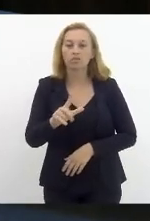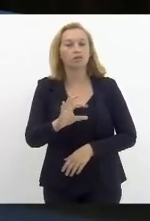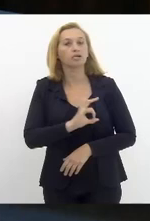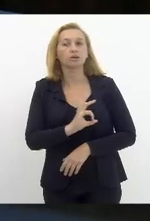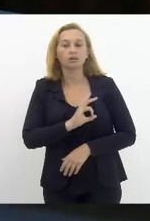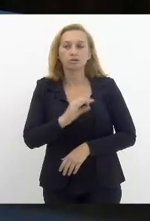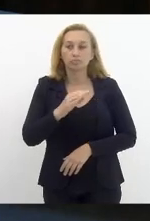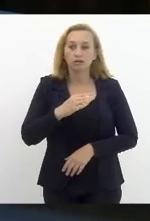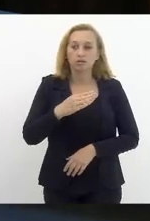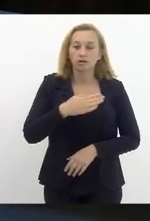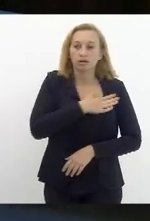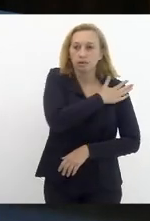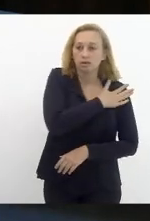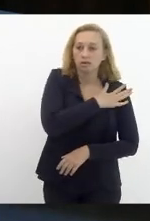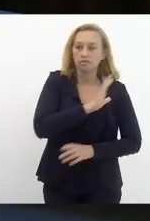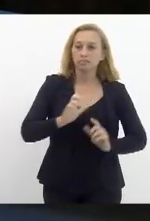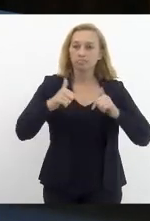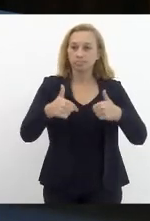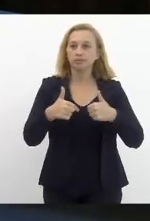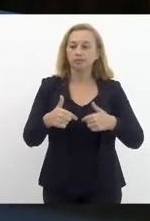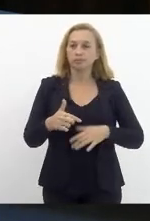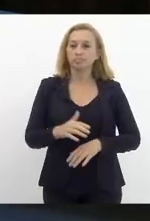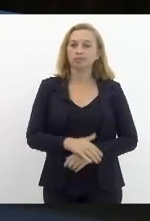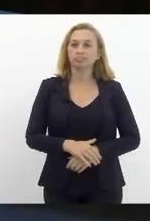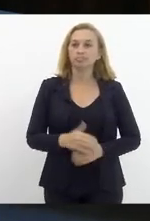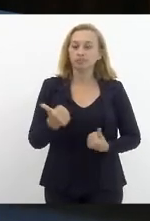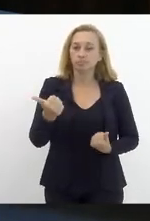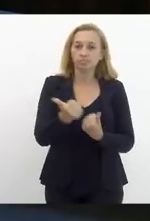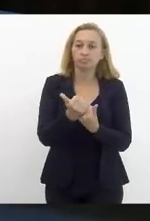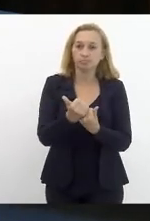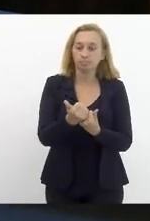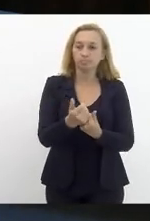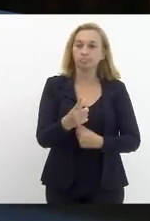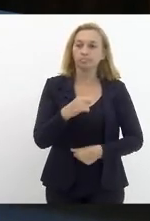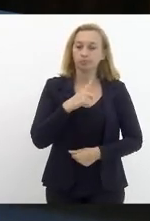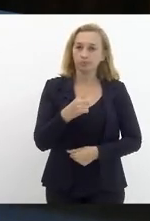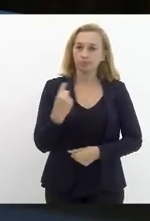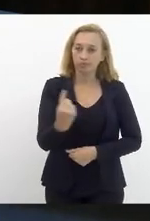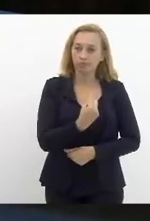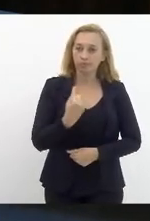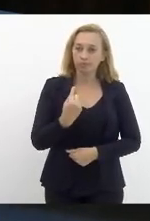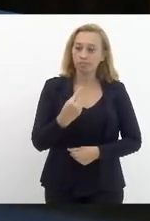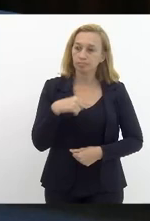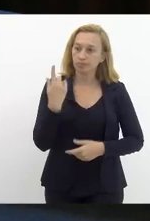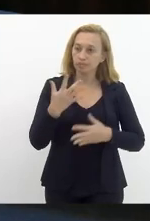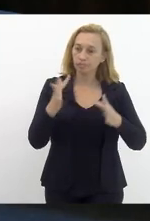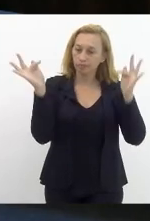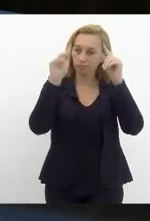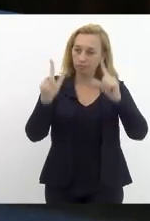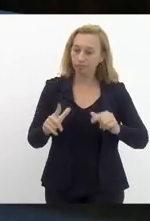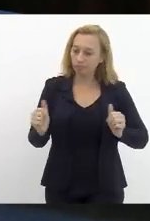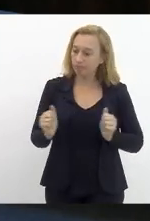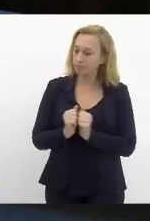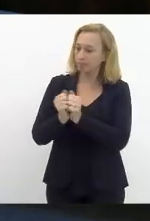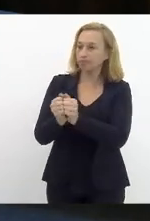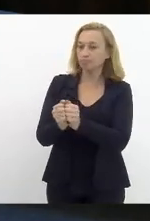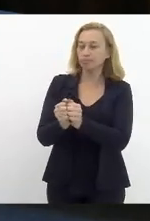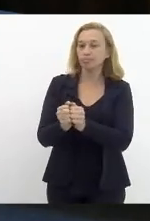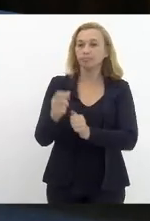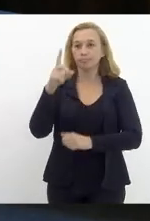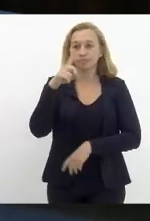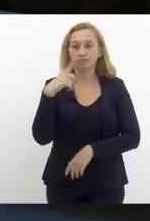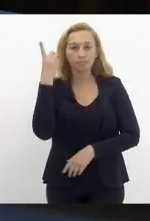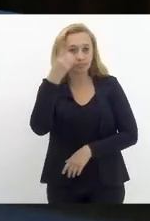forte e atuante. No mais, contem conosco, eu fico muito satisfeito de estar do lado desses deputados que estão ao meu